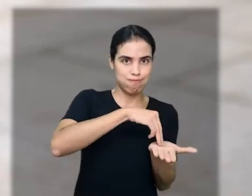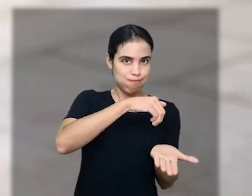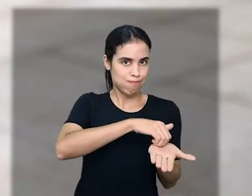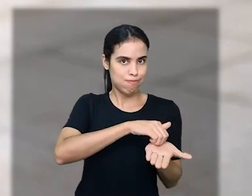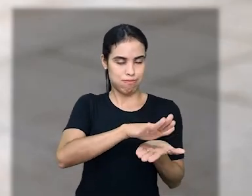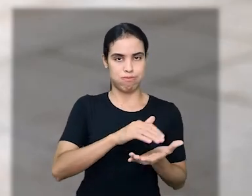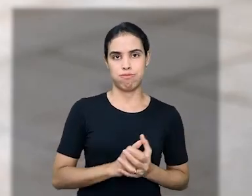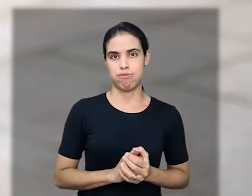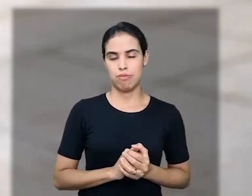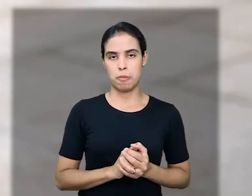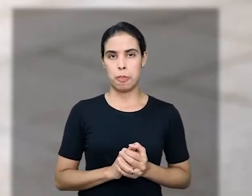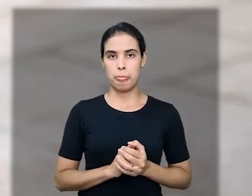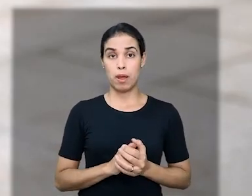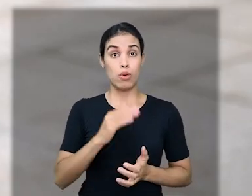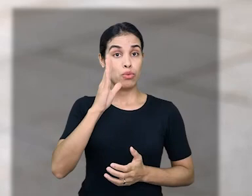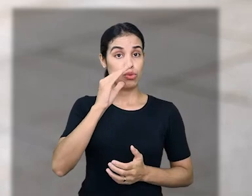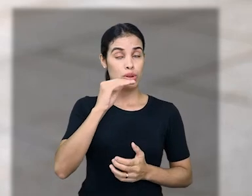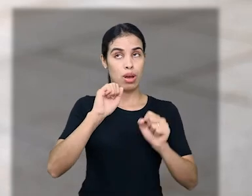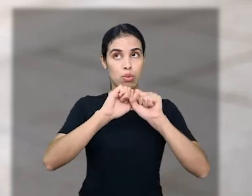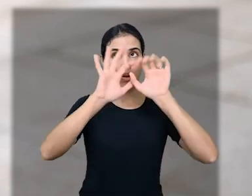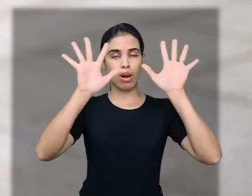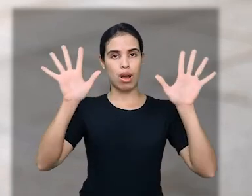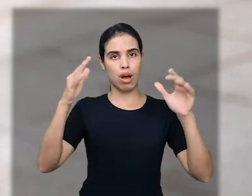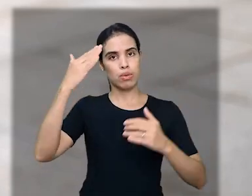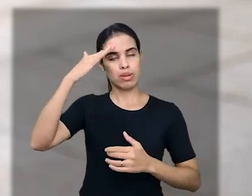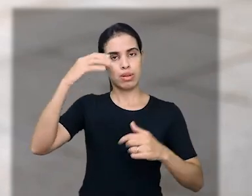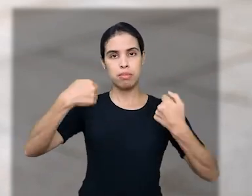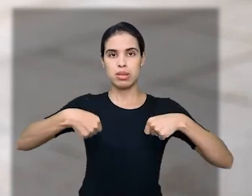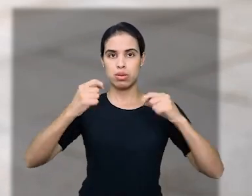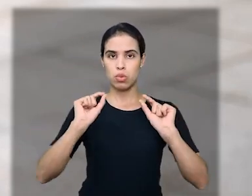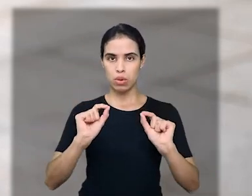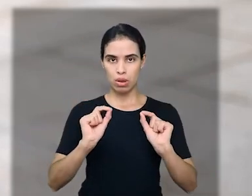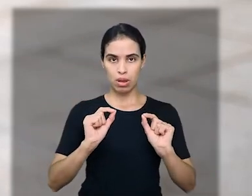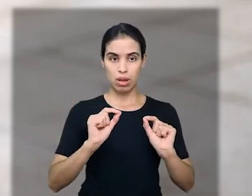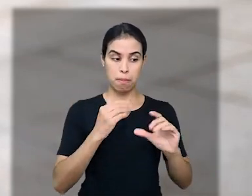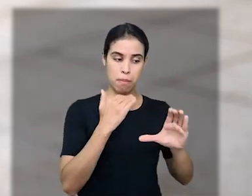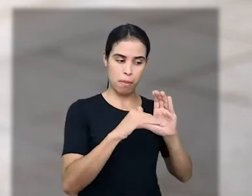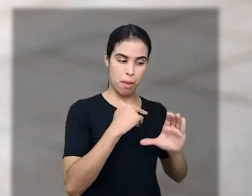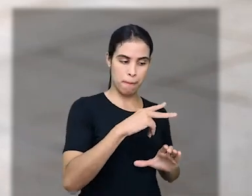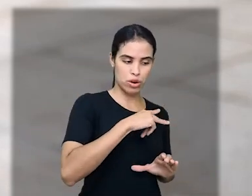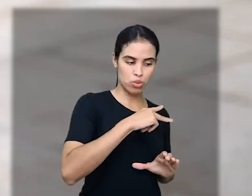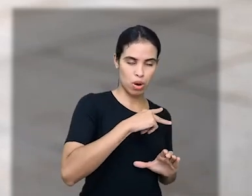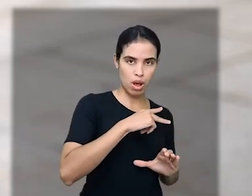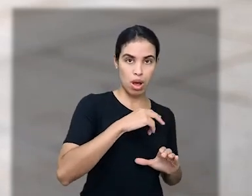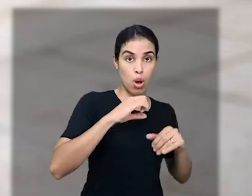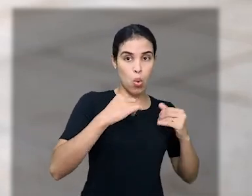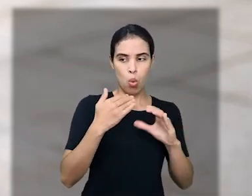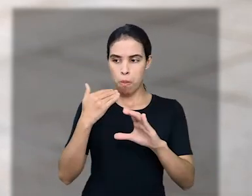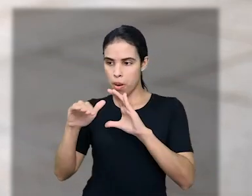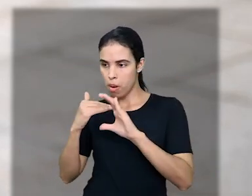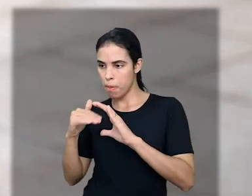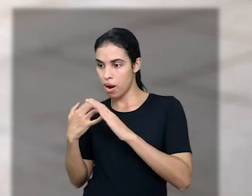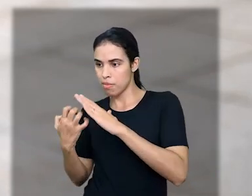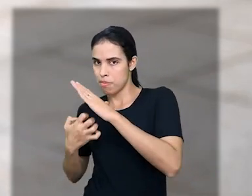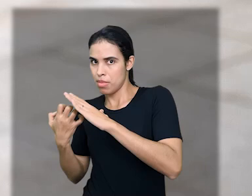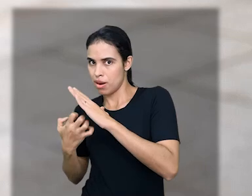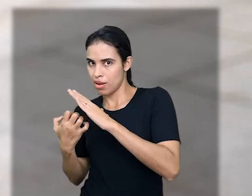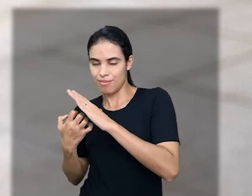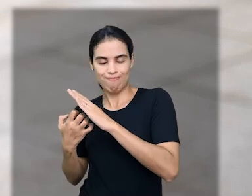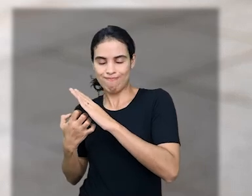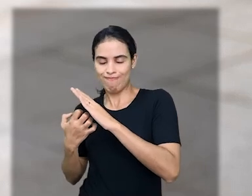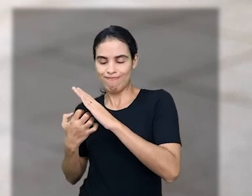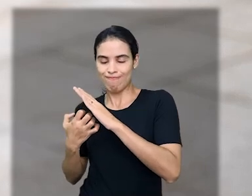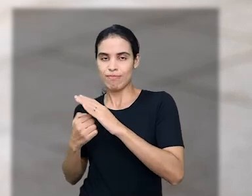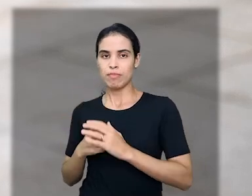funcionários não devem confundir o que é pessoal do que é empresarial. Então, a orientação é que não abra seu WhatsApp